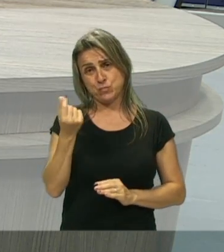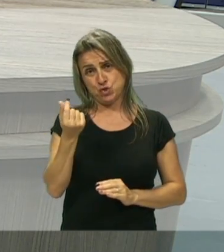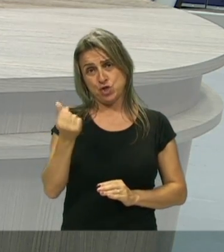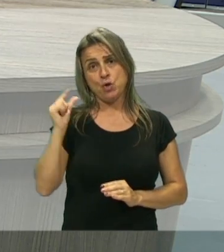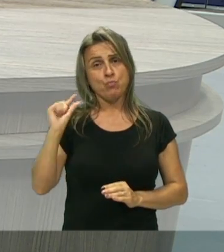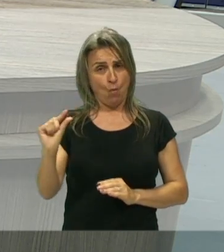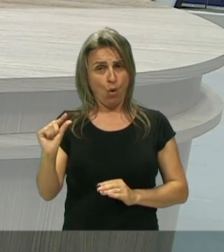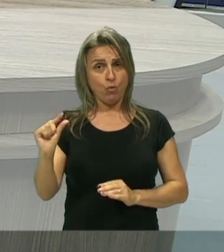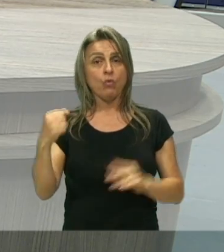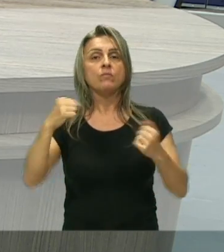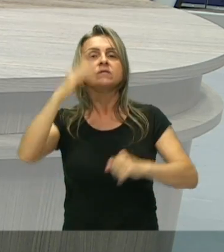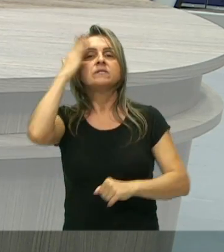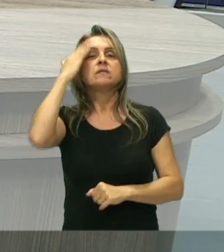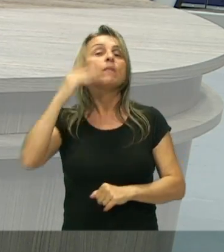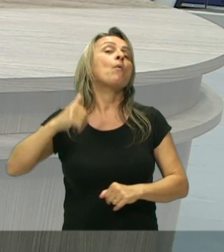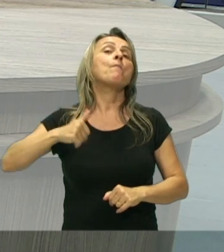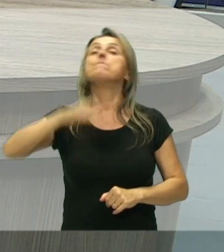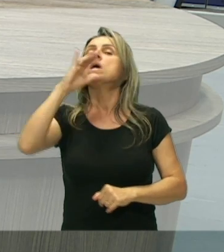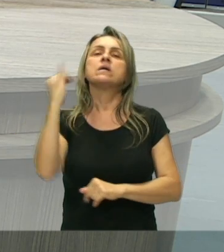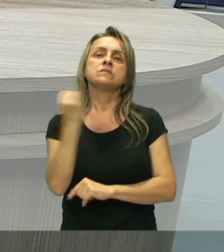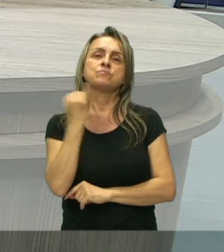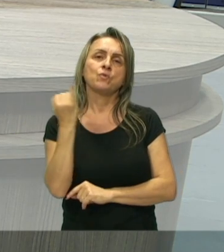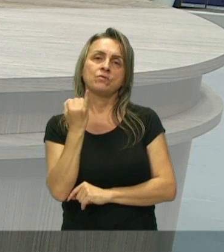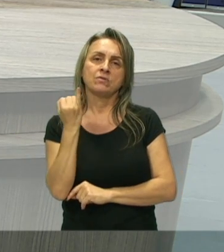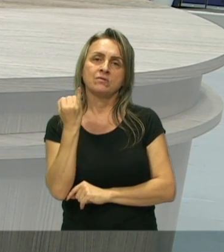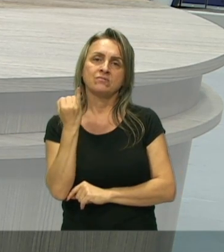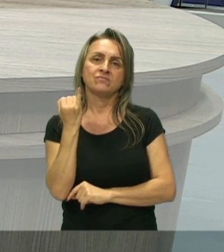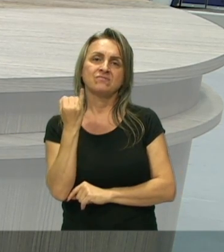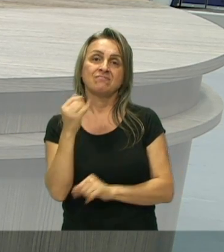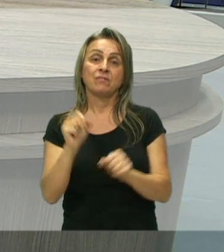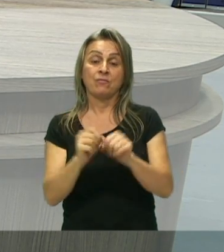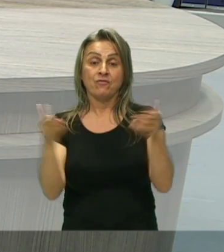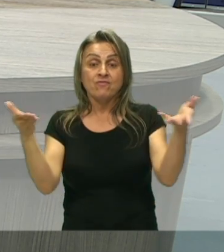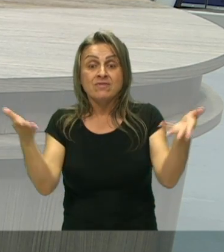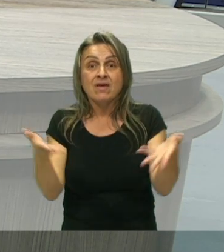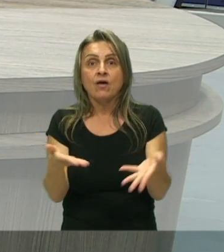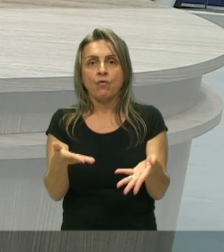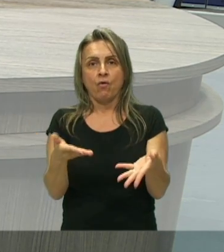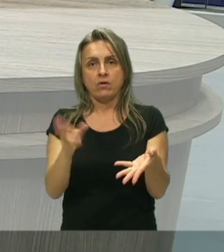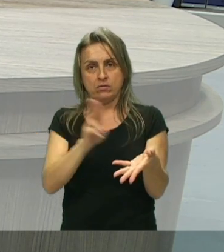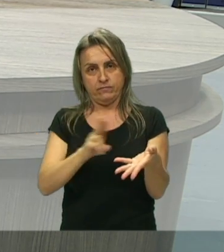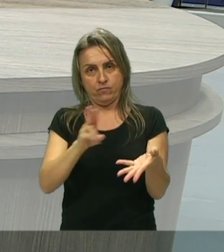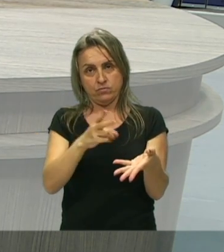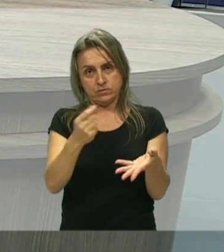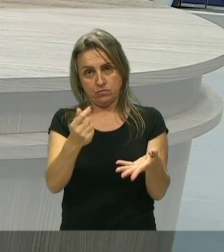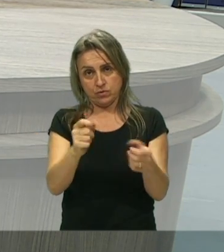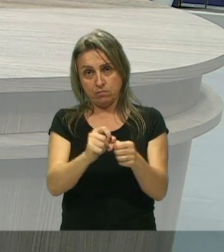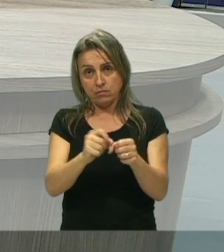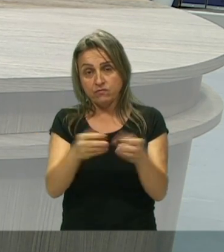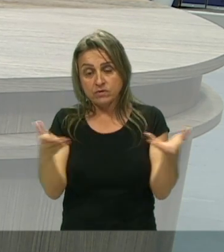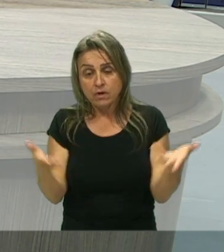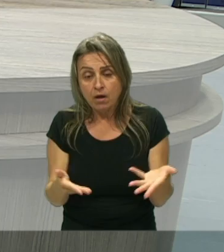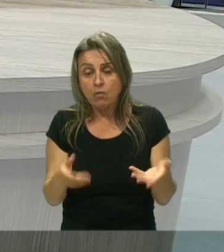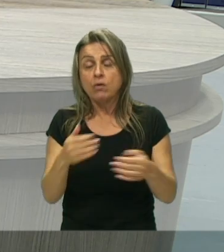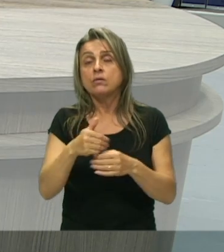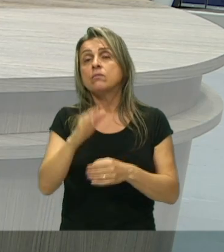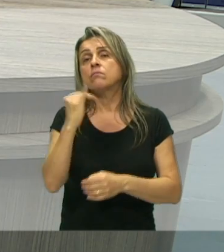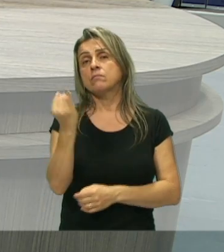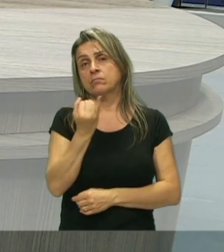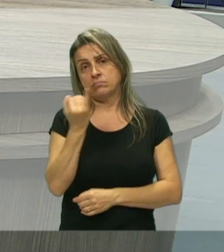tudo, você tem que saber o que é o mais importante para mim fazer agora e que me atende a maior parte da população.